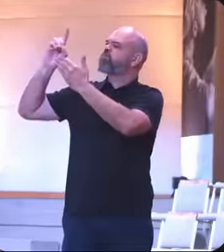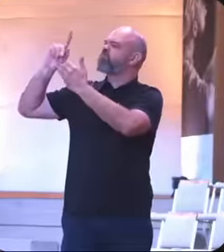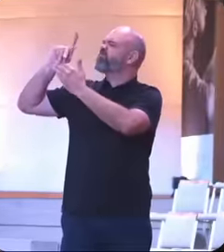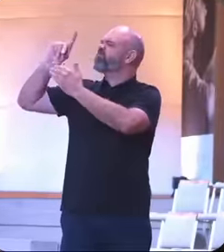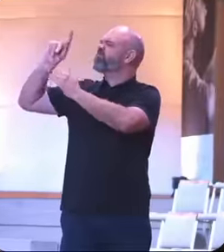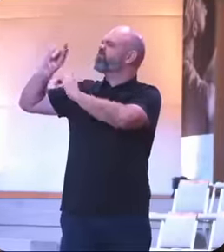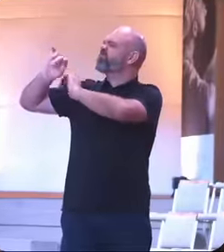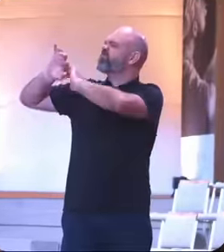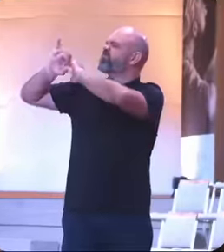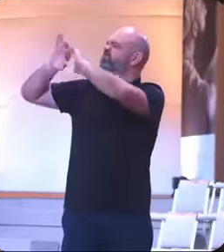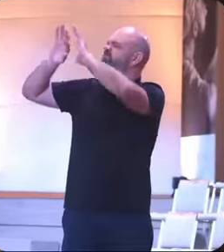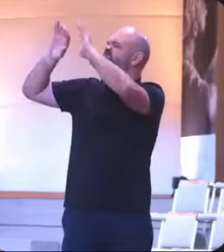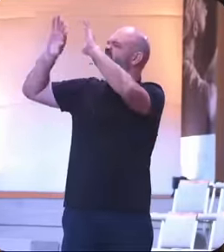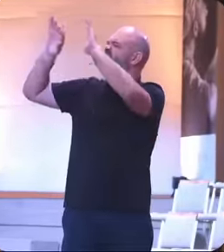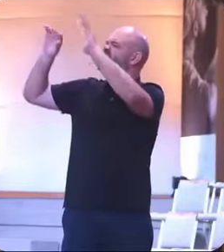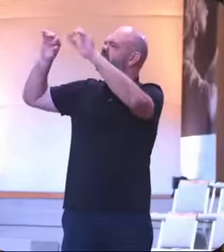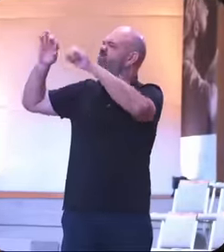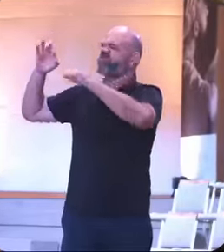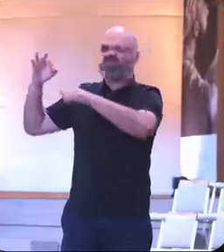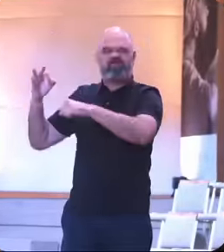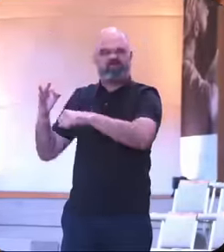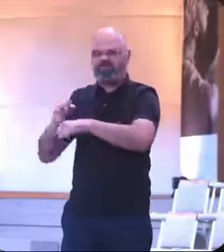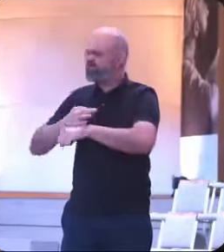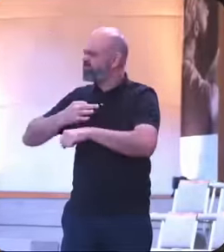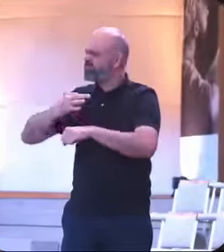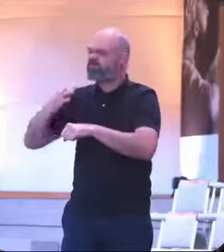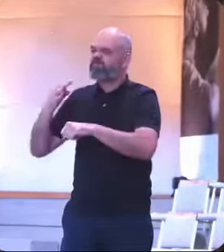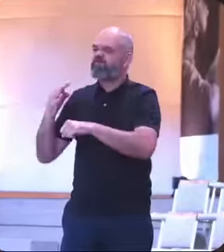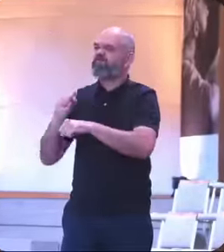tua graça nunca falha.